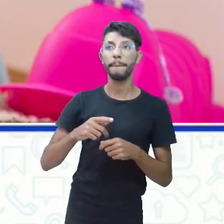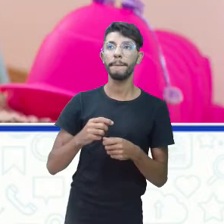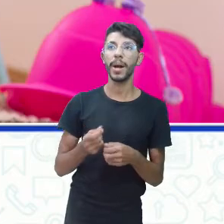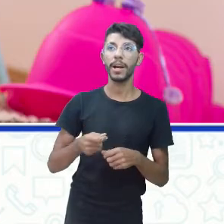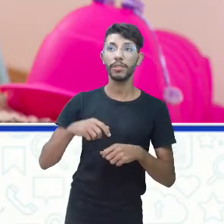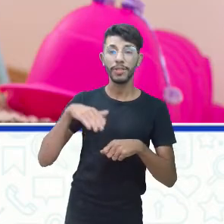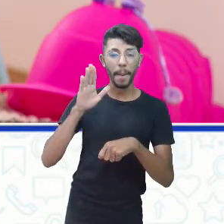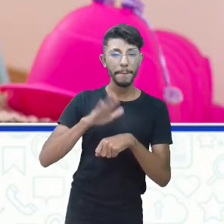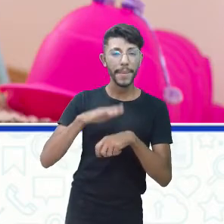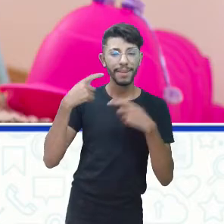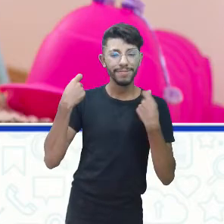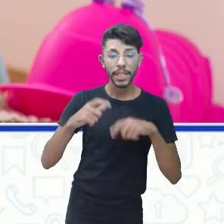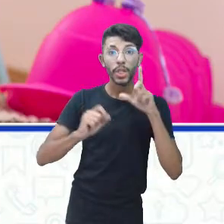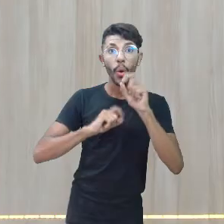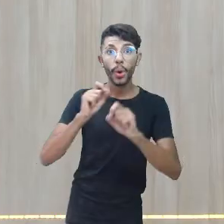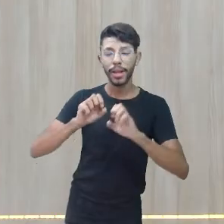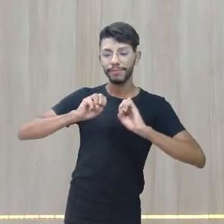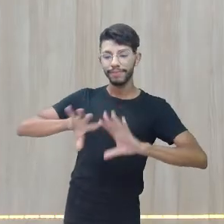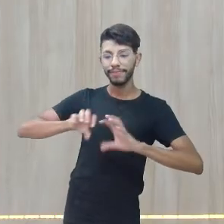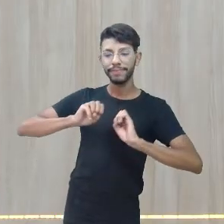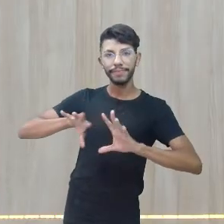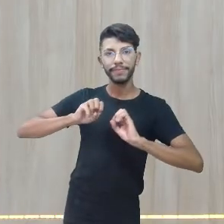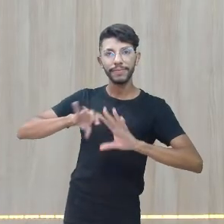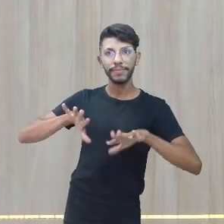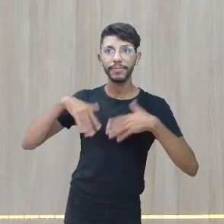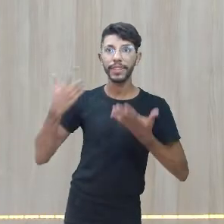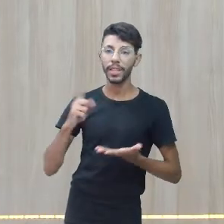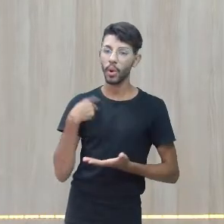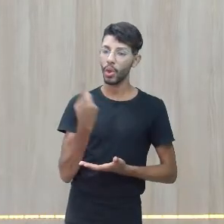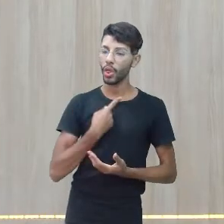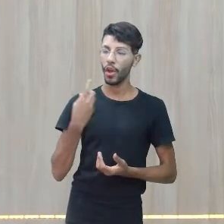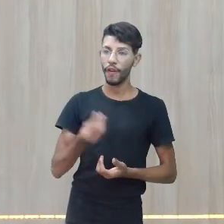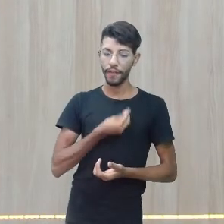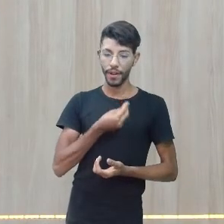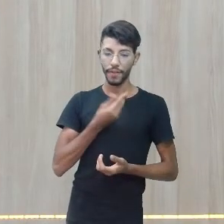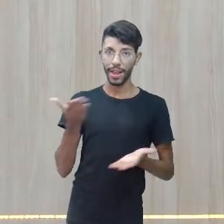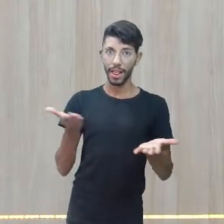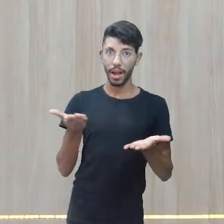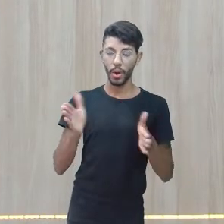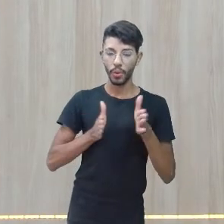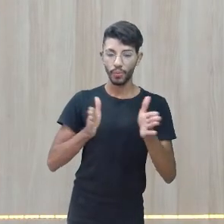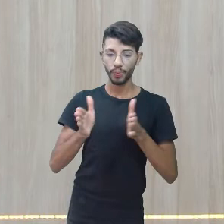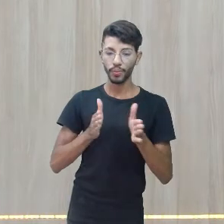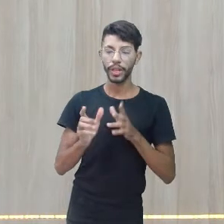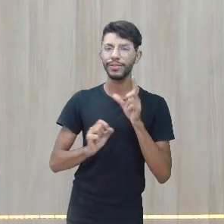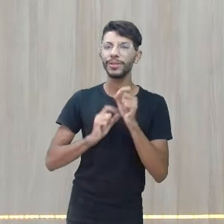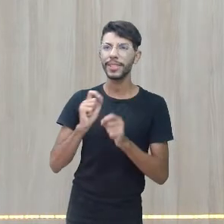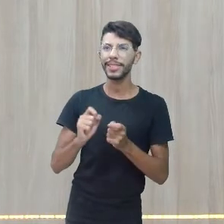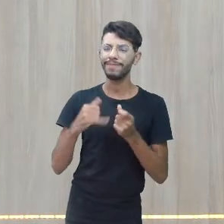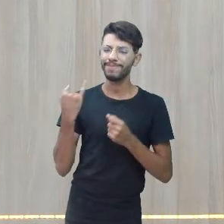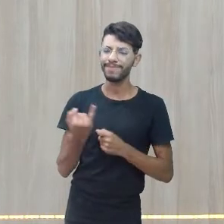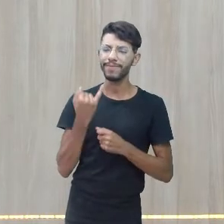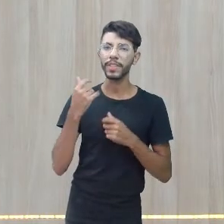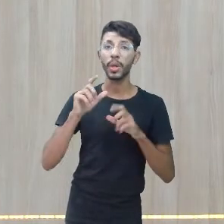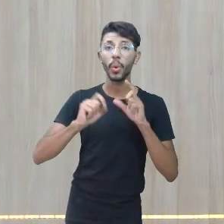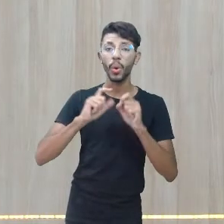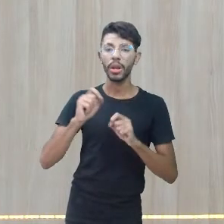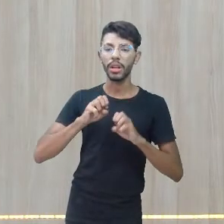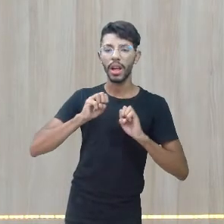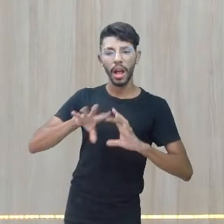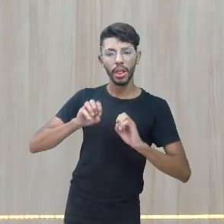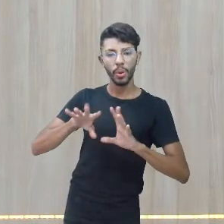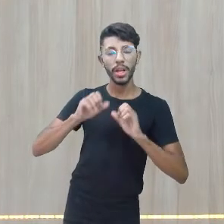é a educação. Então, minha gente, nós estamos vivendo um momento crucial, onde a educação